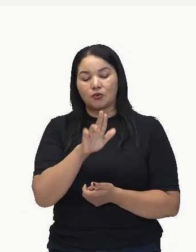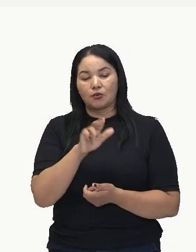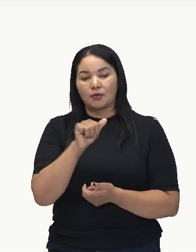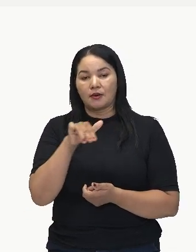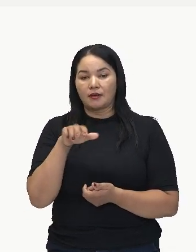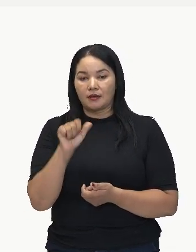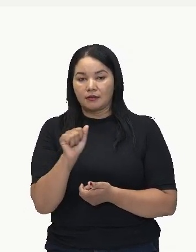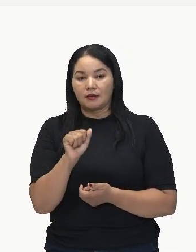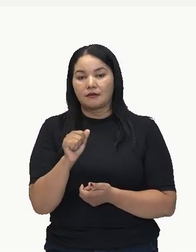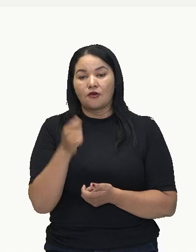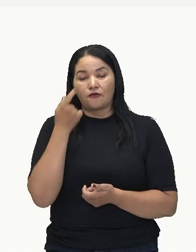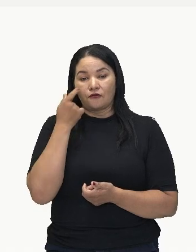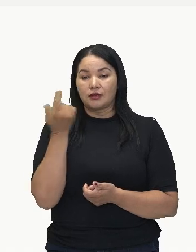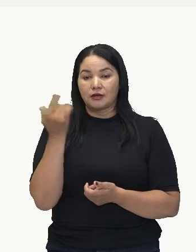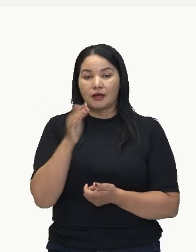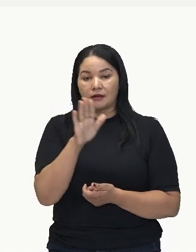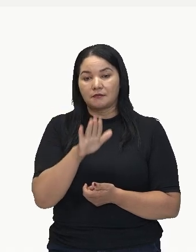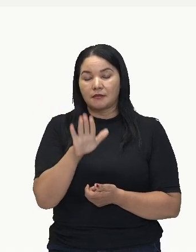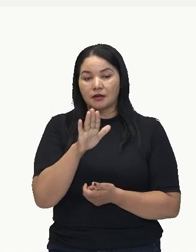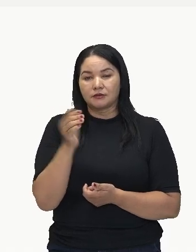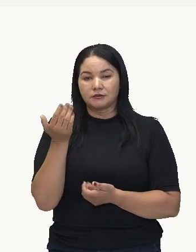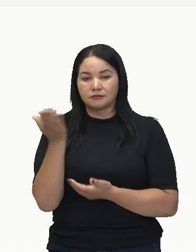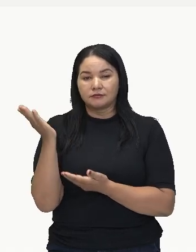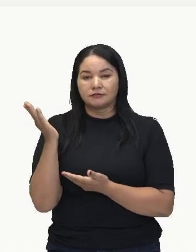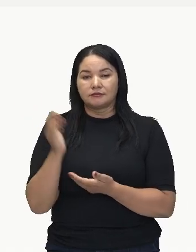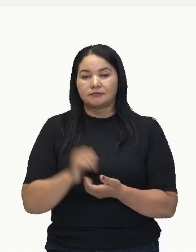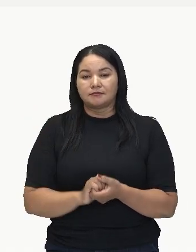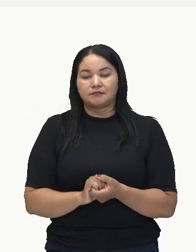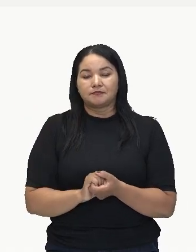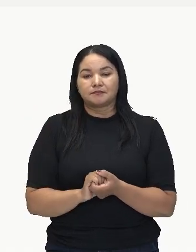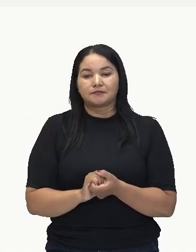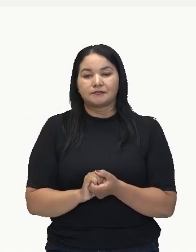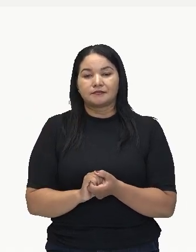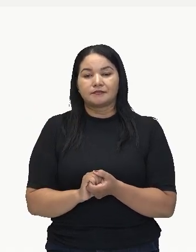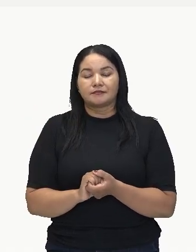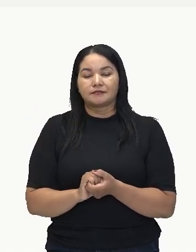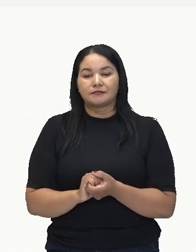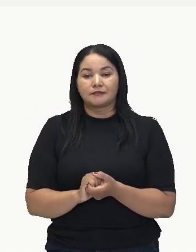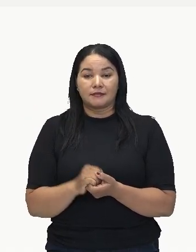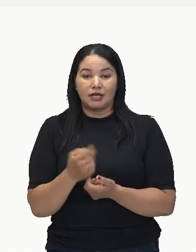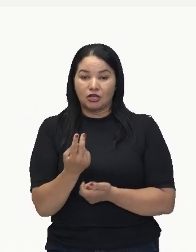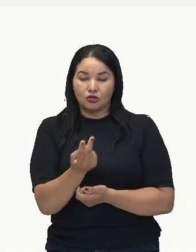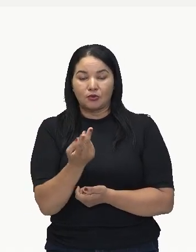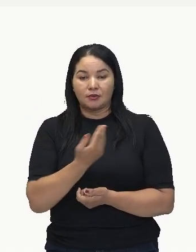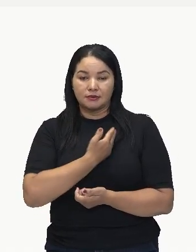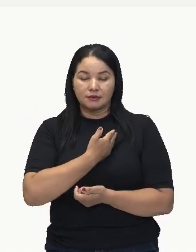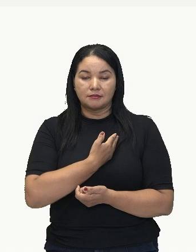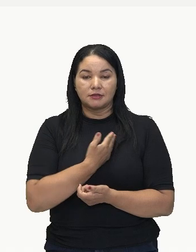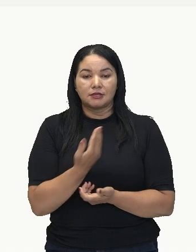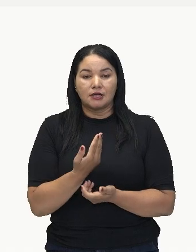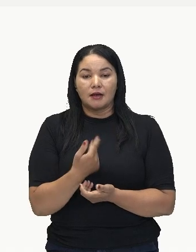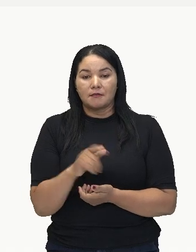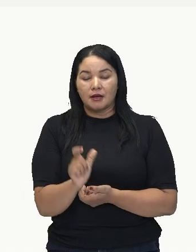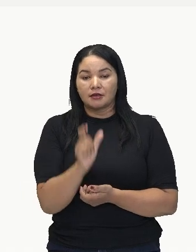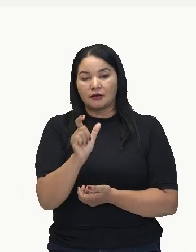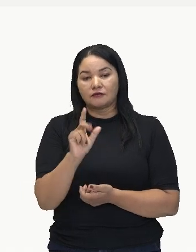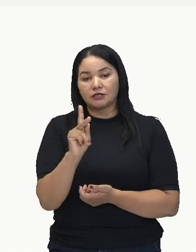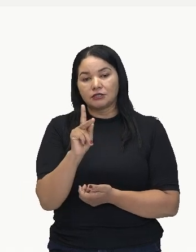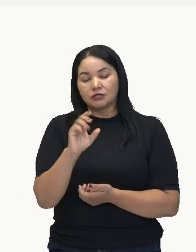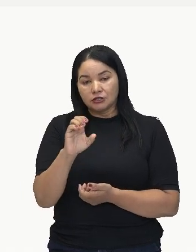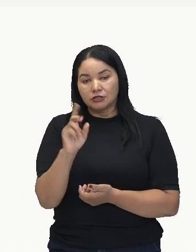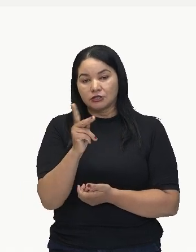sua amiga. Olha, aqui, não sei quem é a Juana das duas, né? Mas aqui estão as duas amigas. E a palavrinha chiste